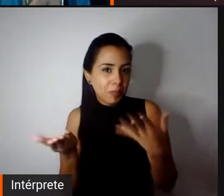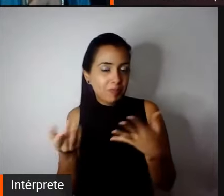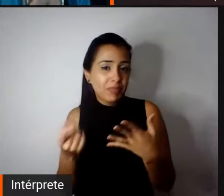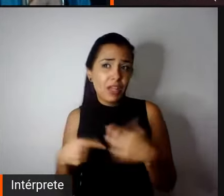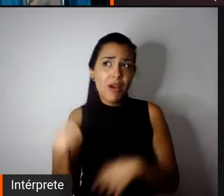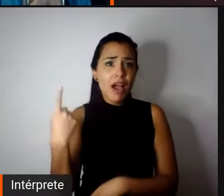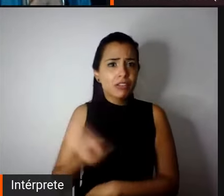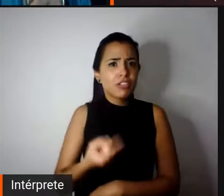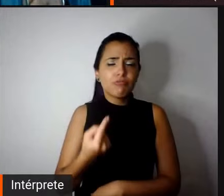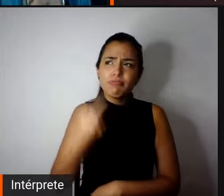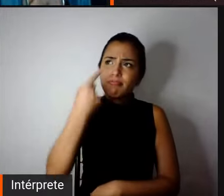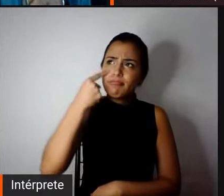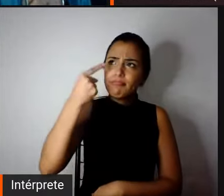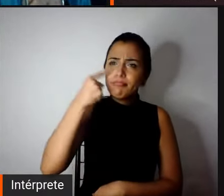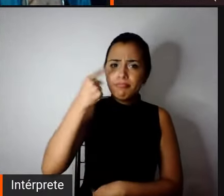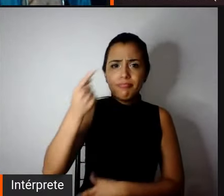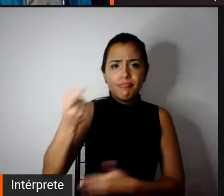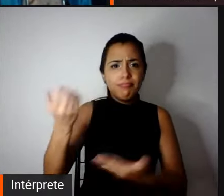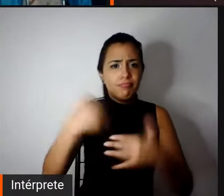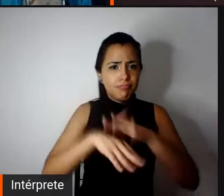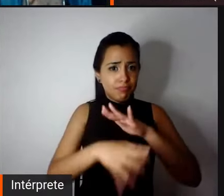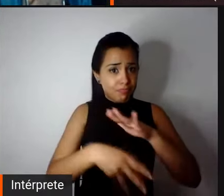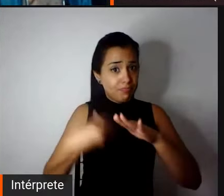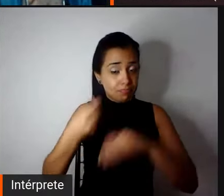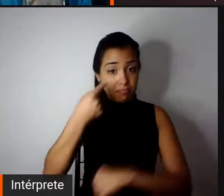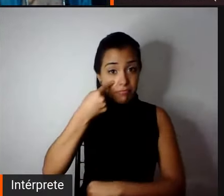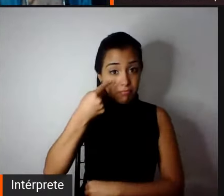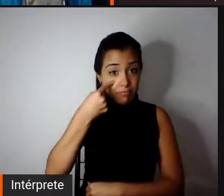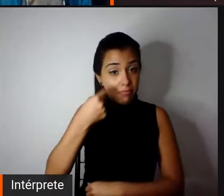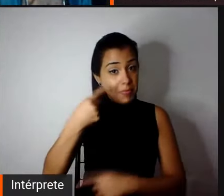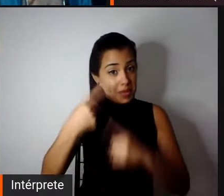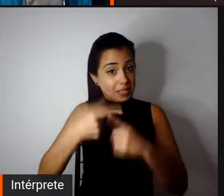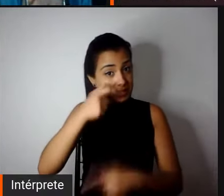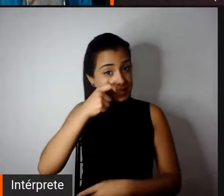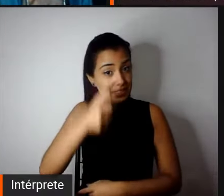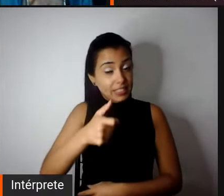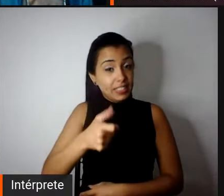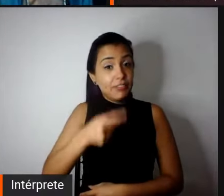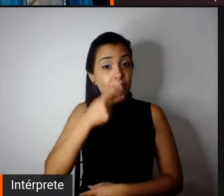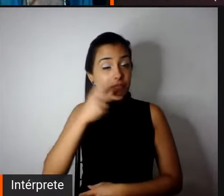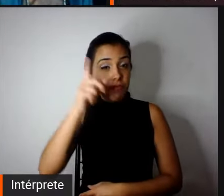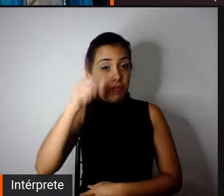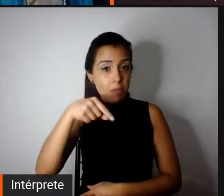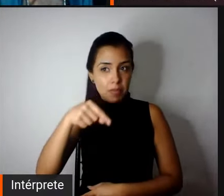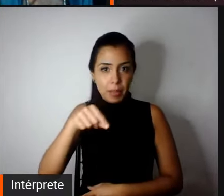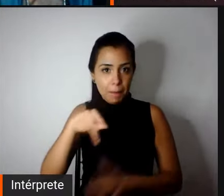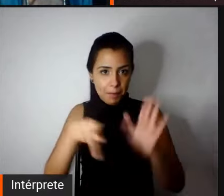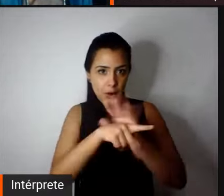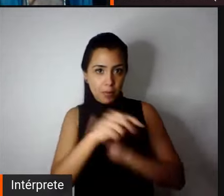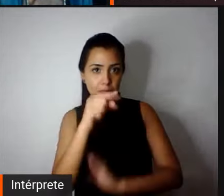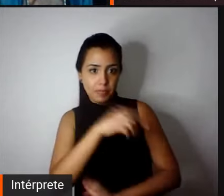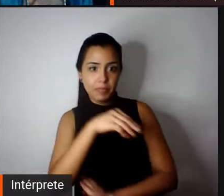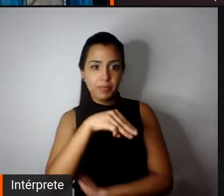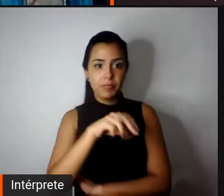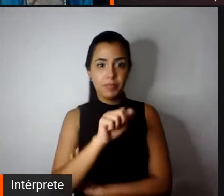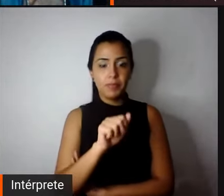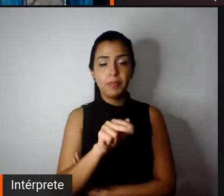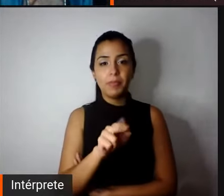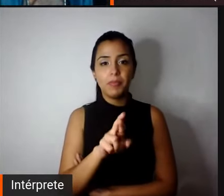adquirindo esse acervo, né, acho interessante comentar, ressaltar que esse acervo audiovisual da Maureen também está no MS, né,